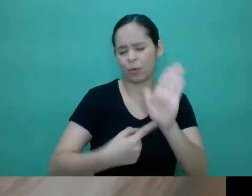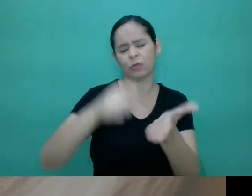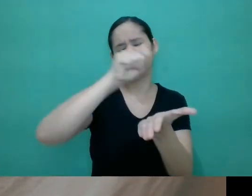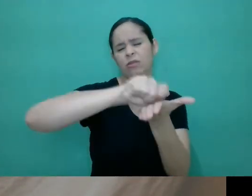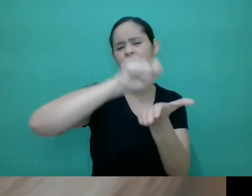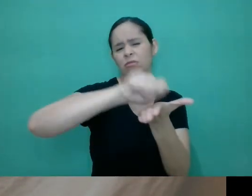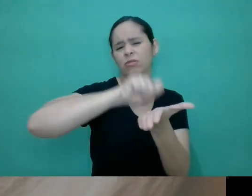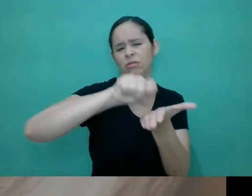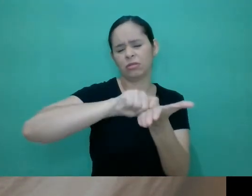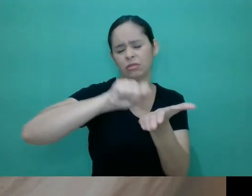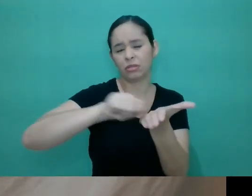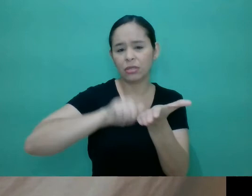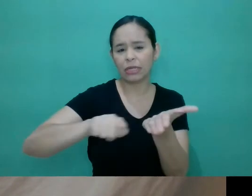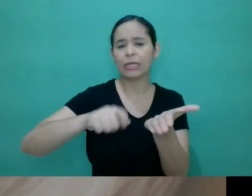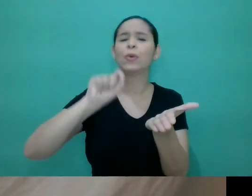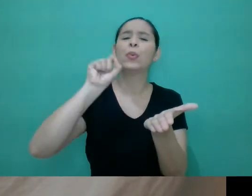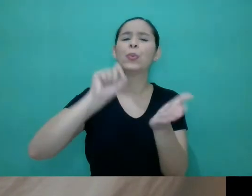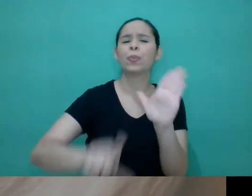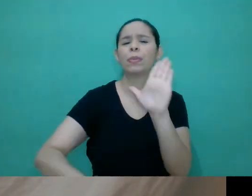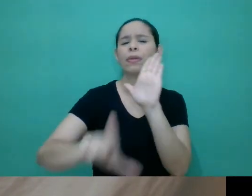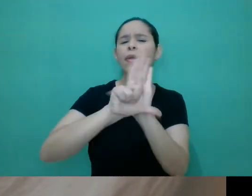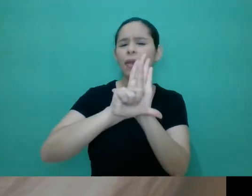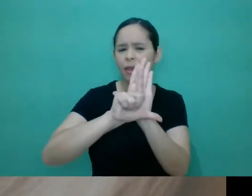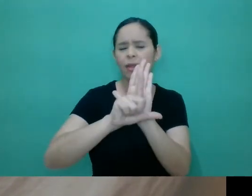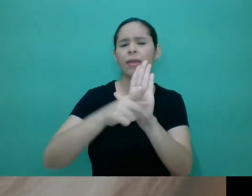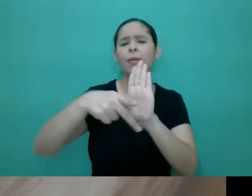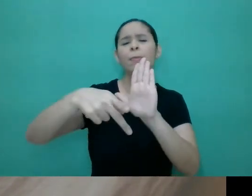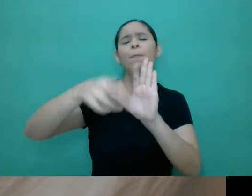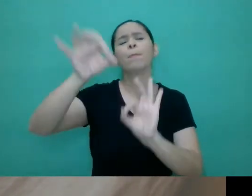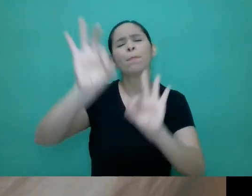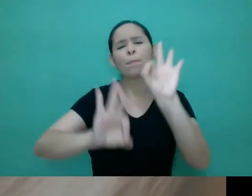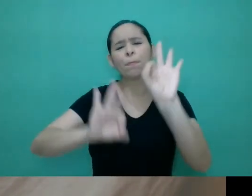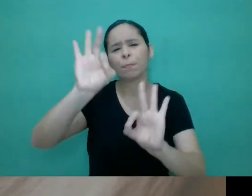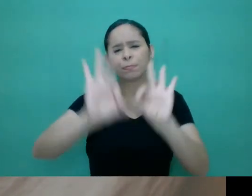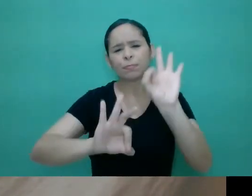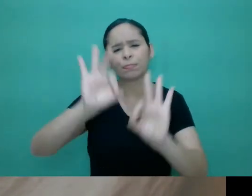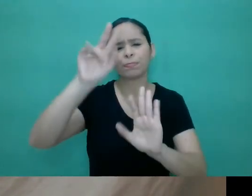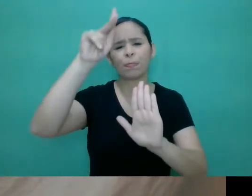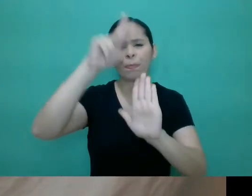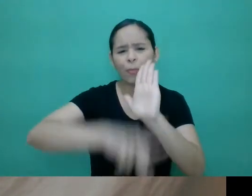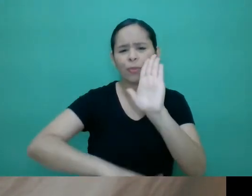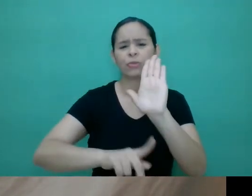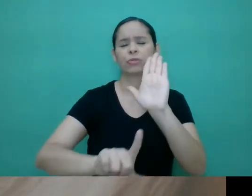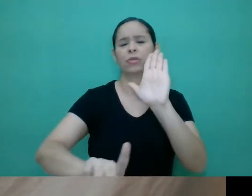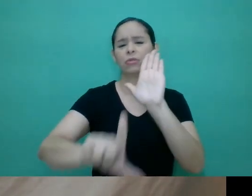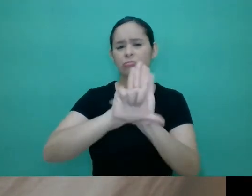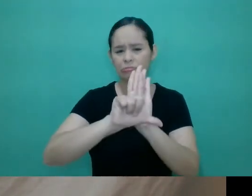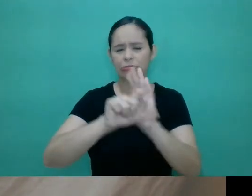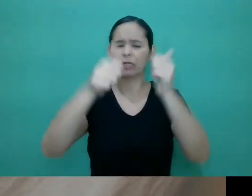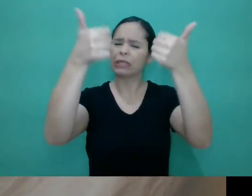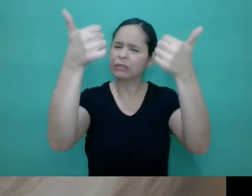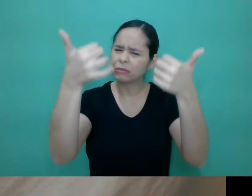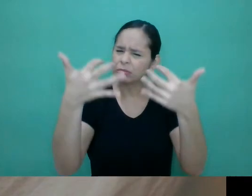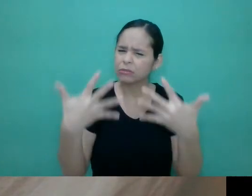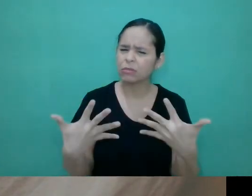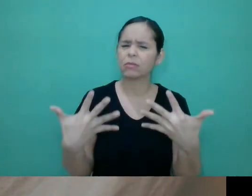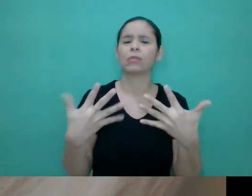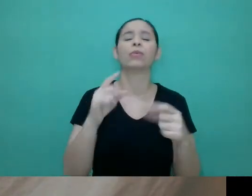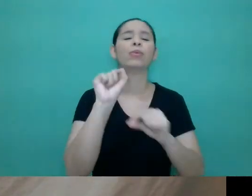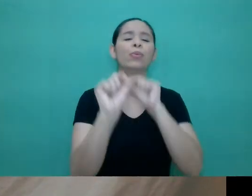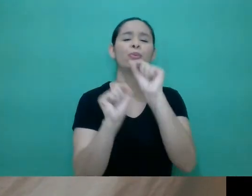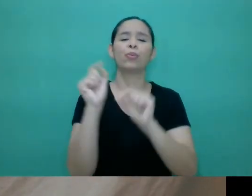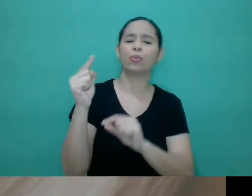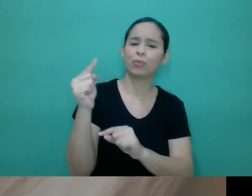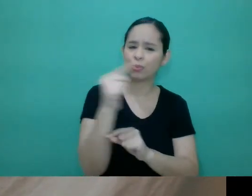escrever leis, né? Um projeto de lei em que ela vai dizer que essa